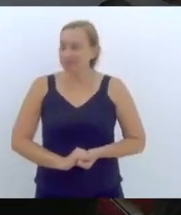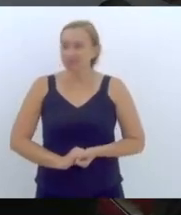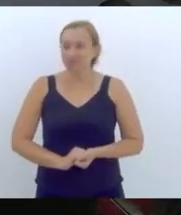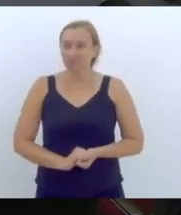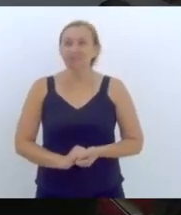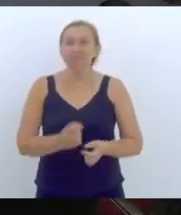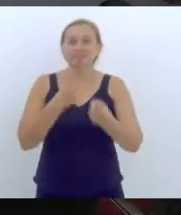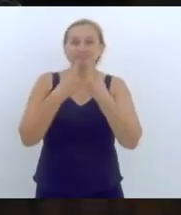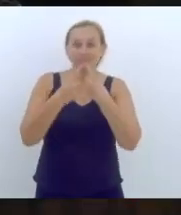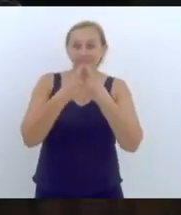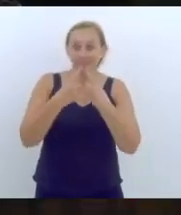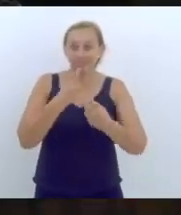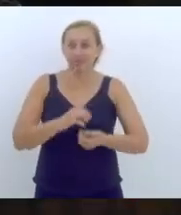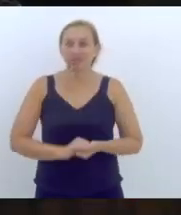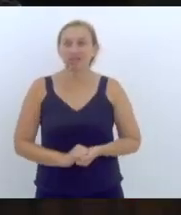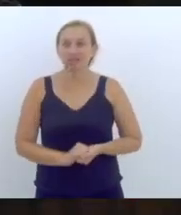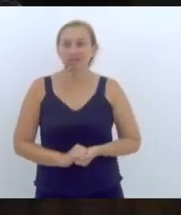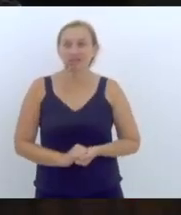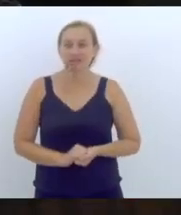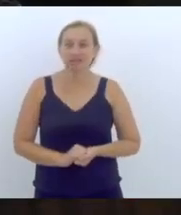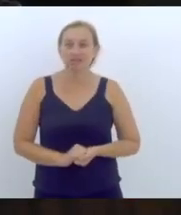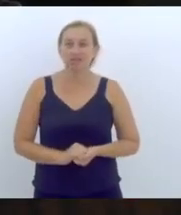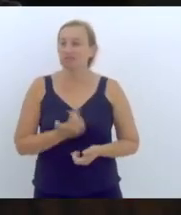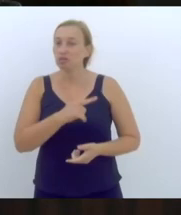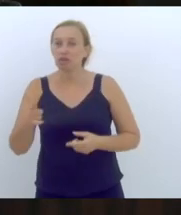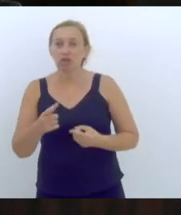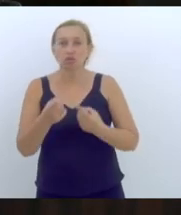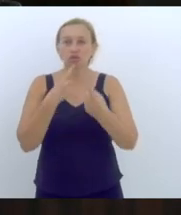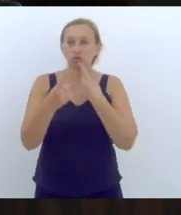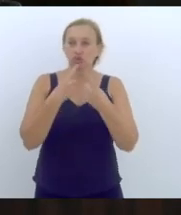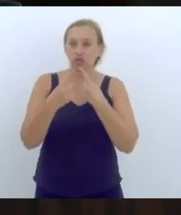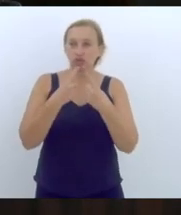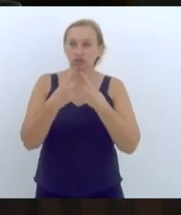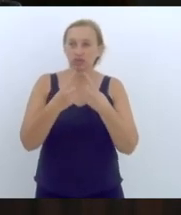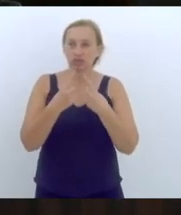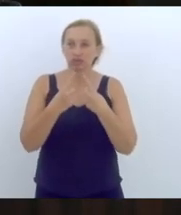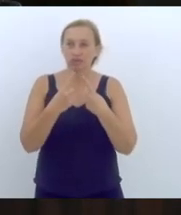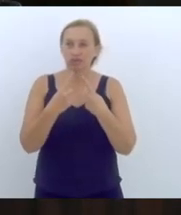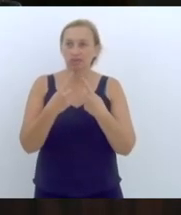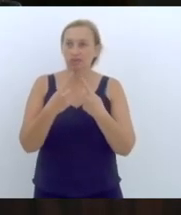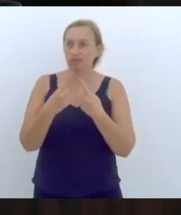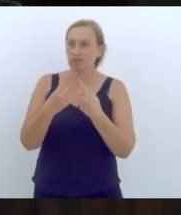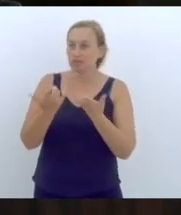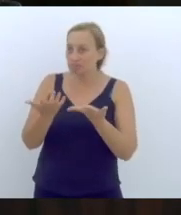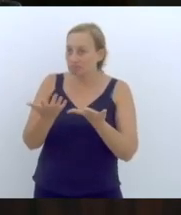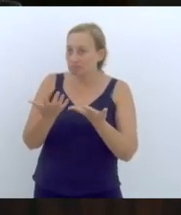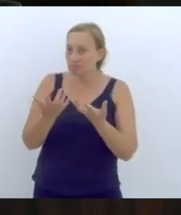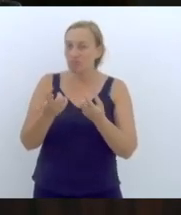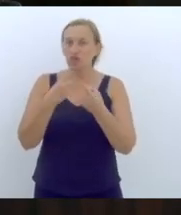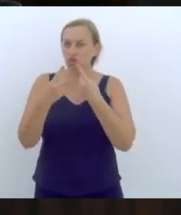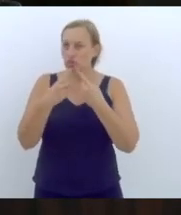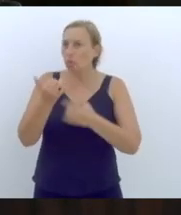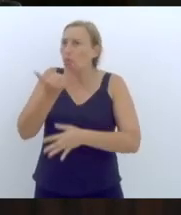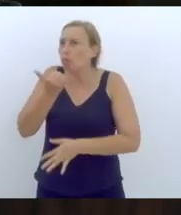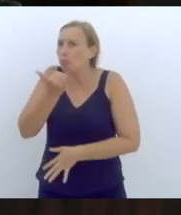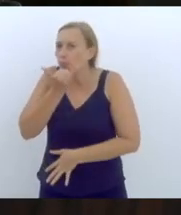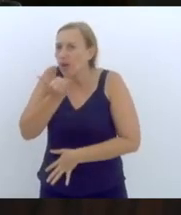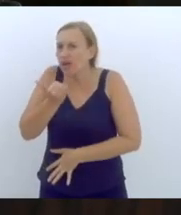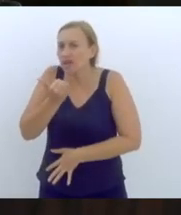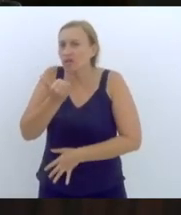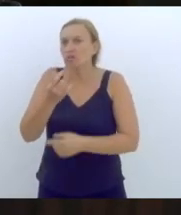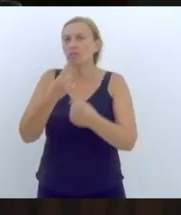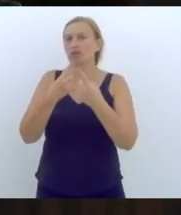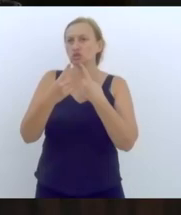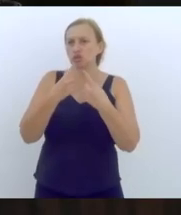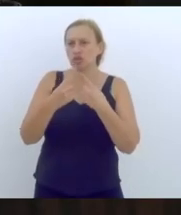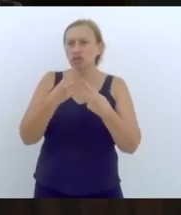Em discussão. Não havendo quem queira discutir. Em discussão, perdão. Para discutir,